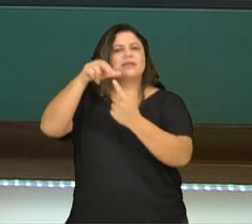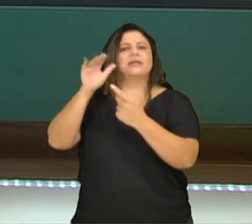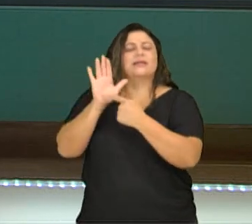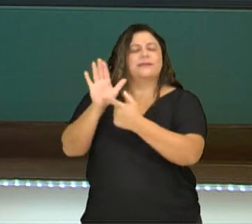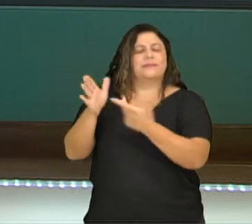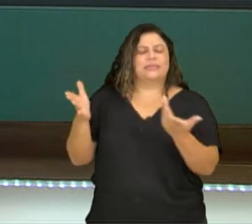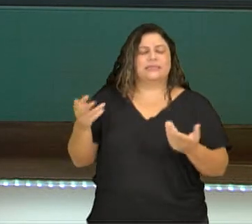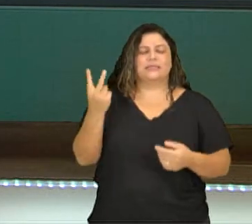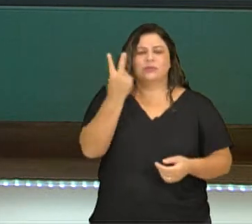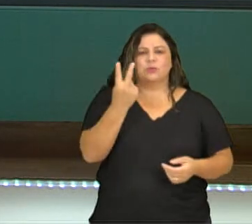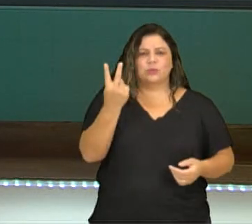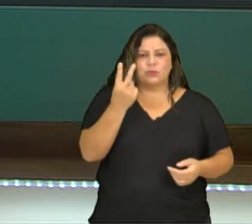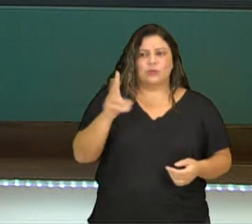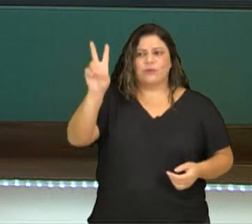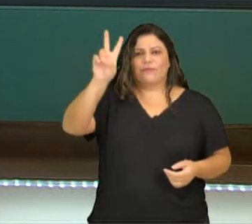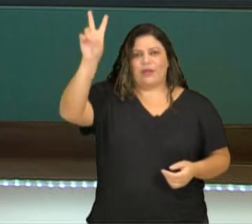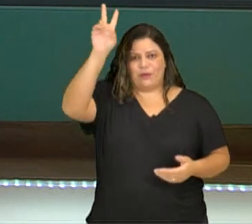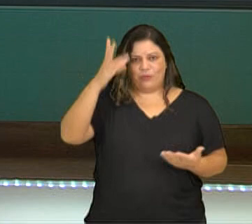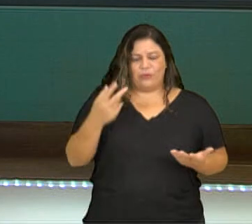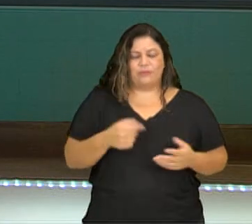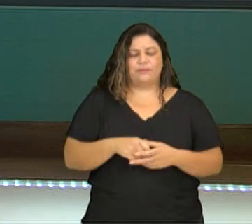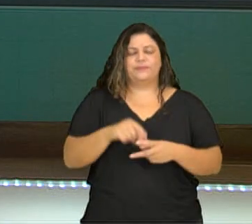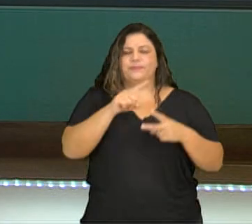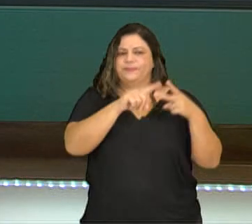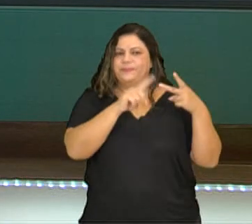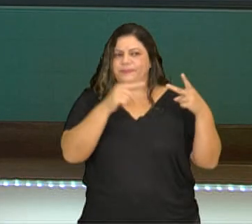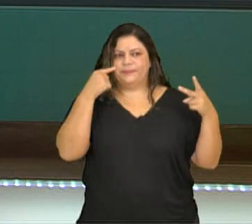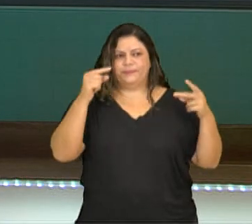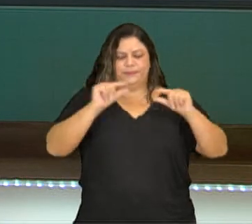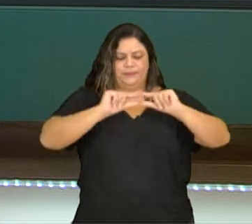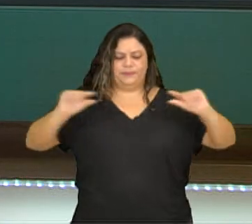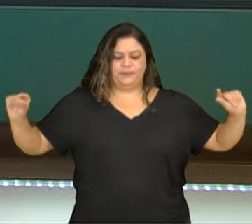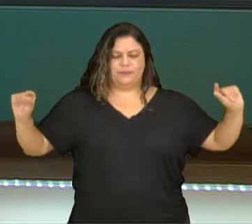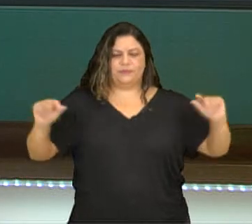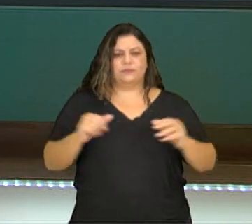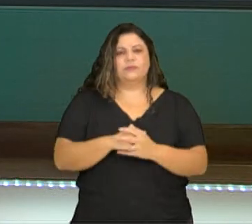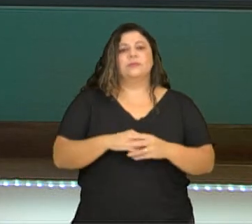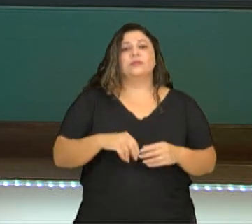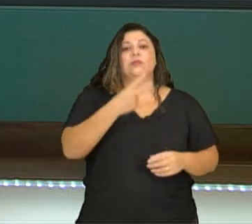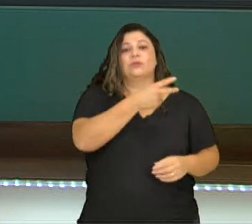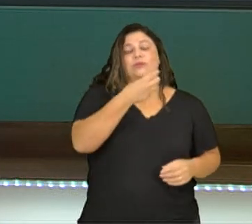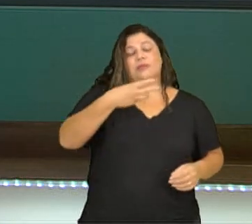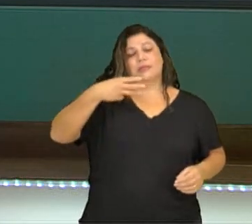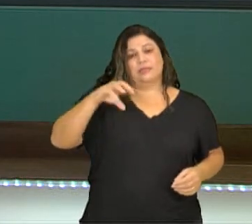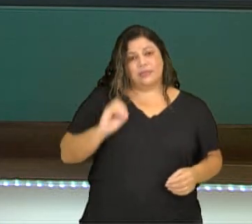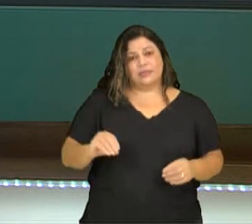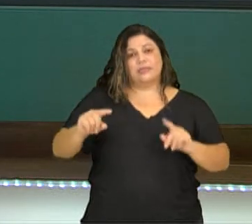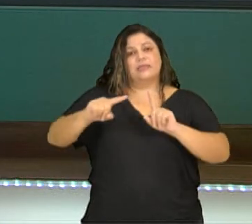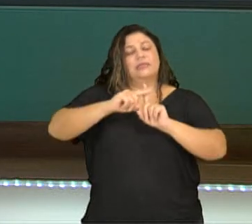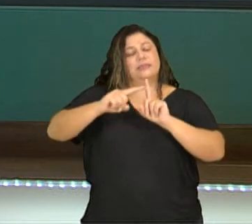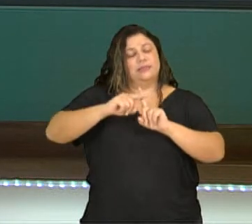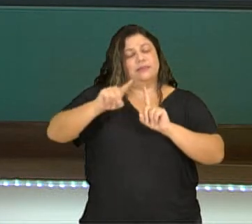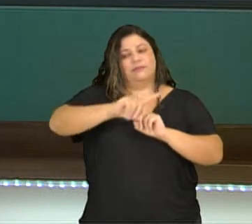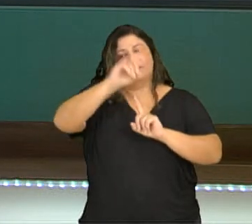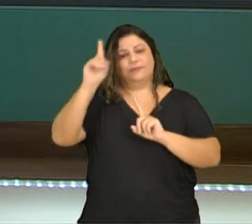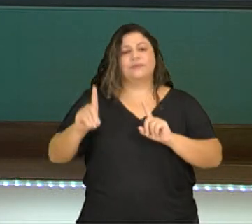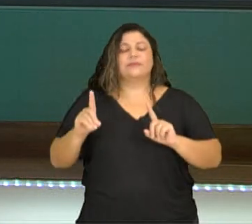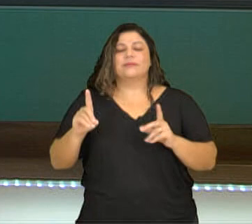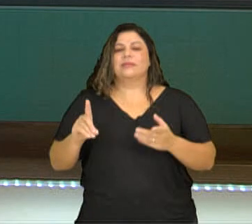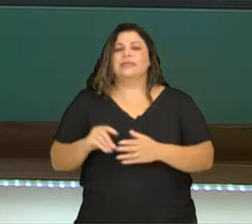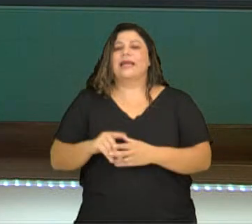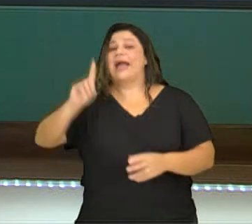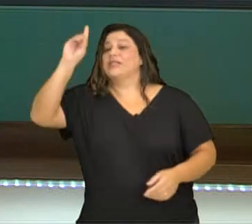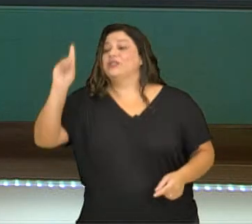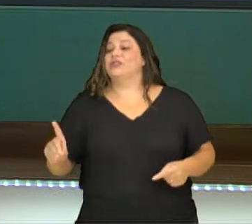esses dois valores na reta numérica. O 230, por ser positivo, ele fica à direita de zero,